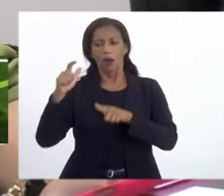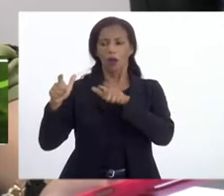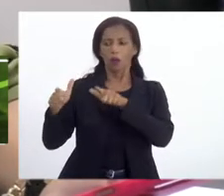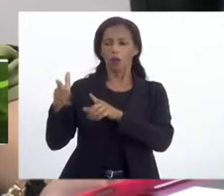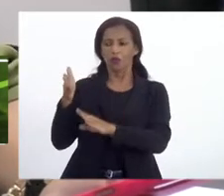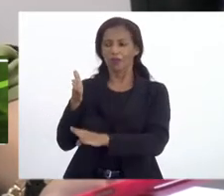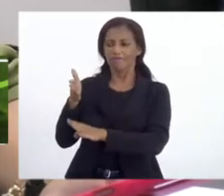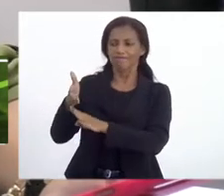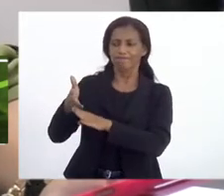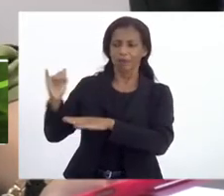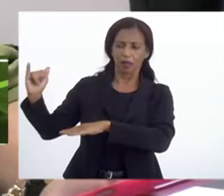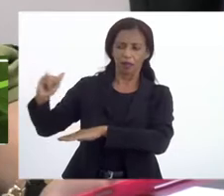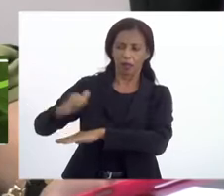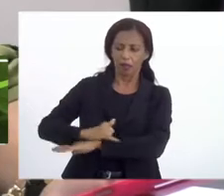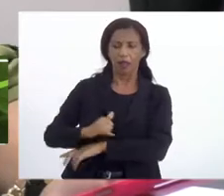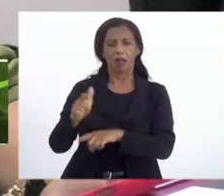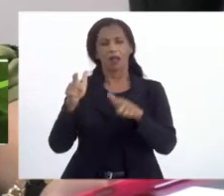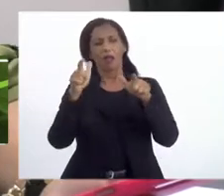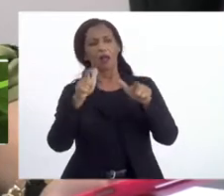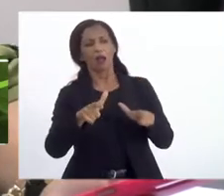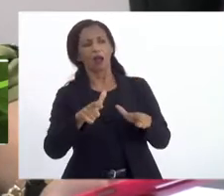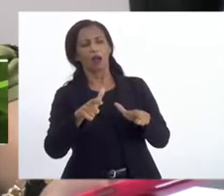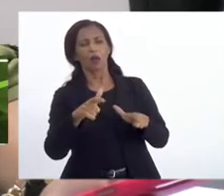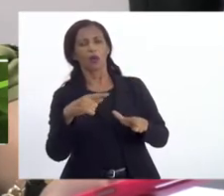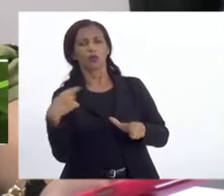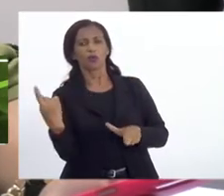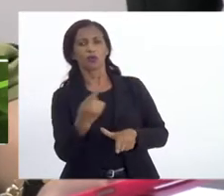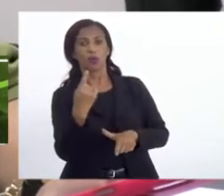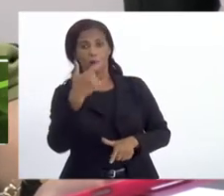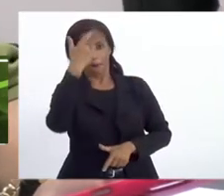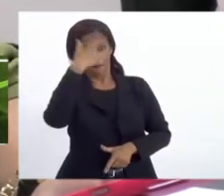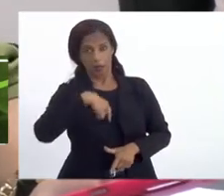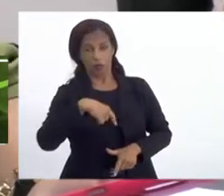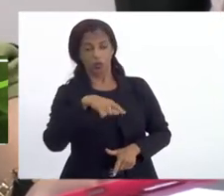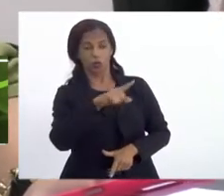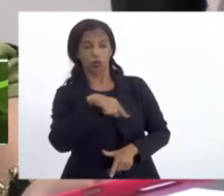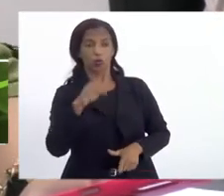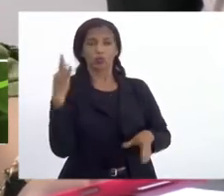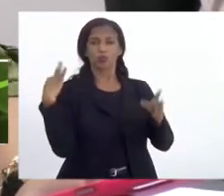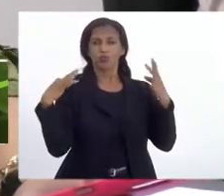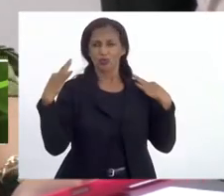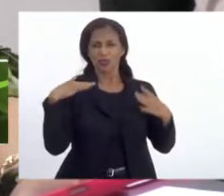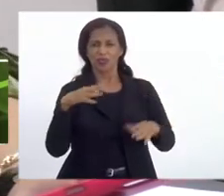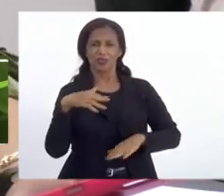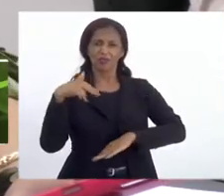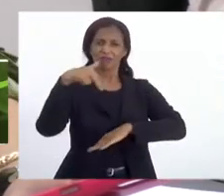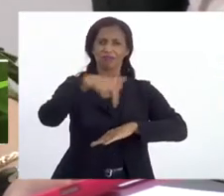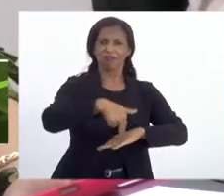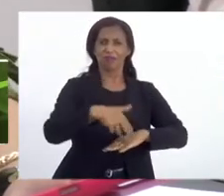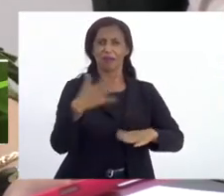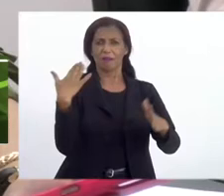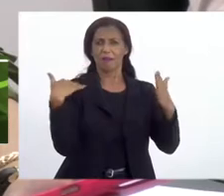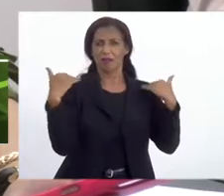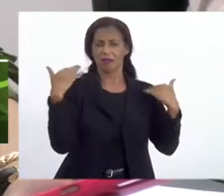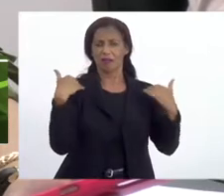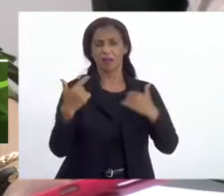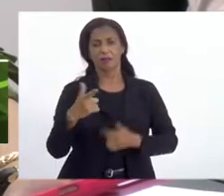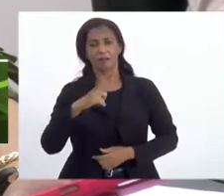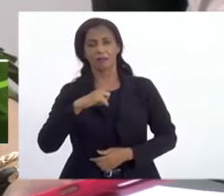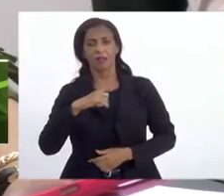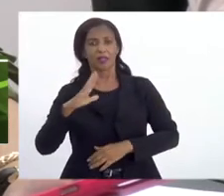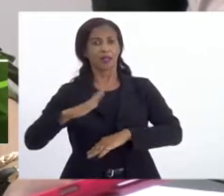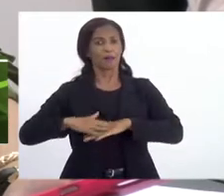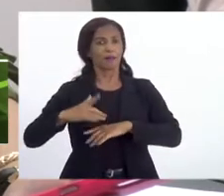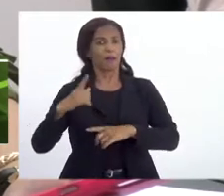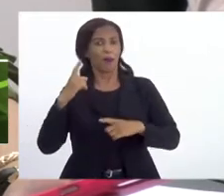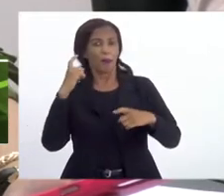afetando os aeroportos, estão afetando os nossos passageiros, os turistas, enfim. Então, assim, para que haja uma maior